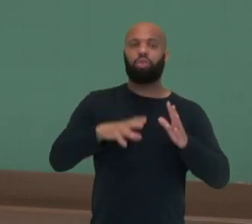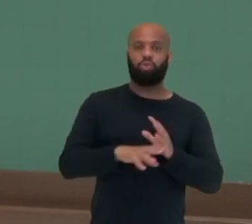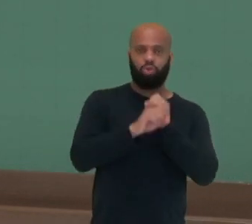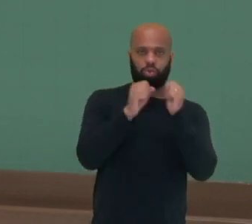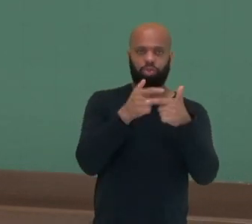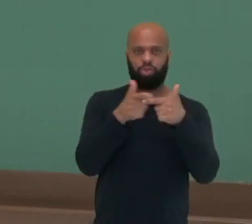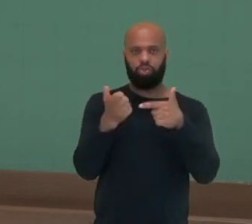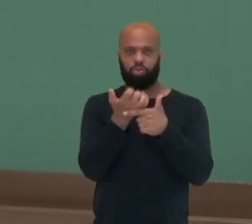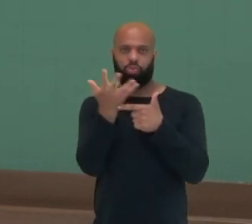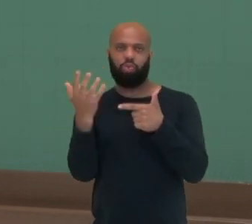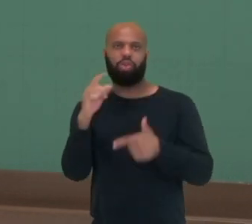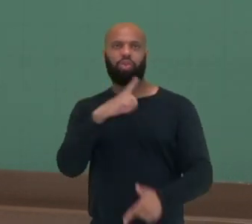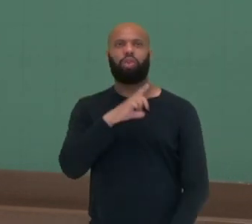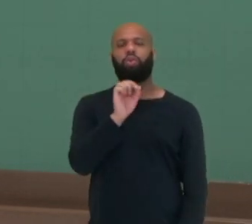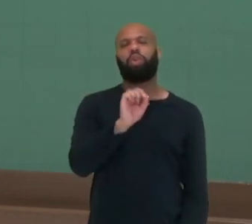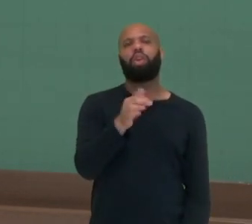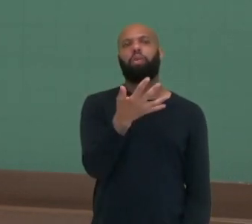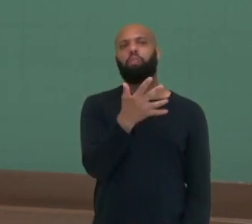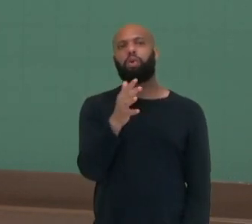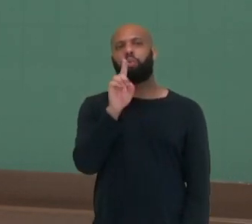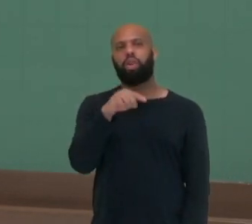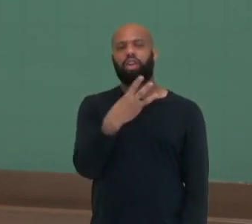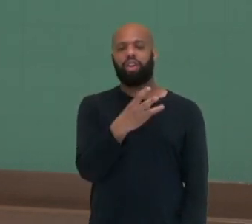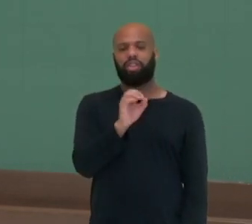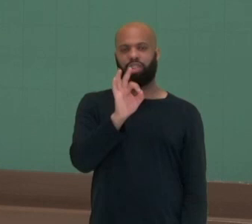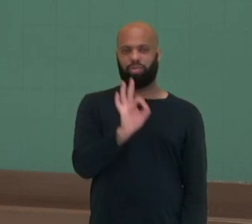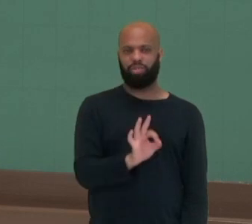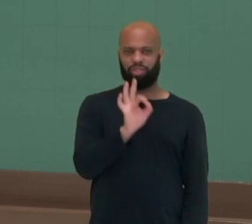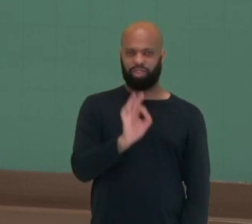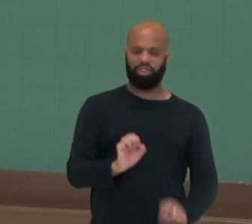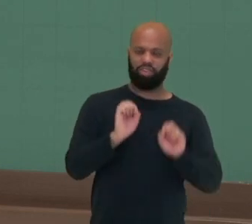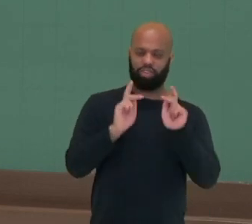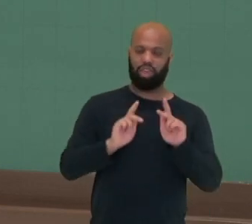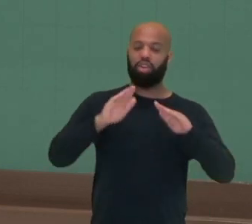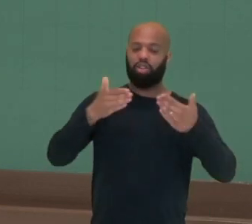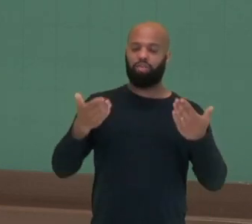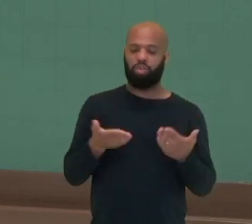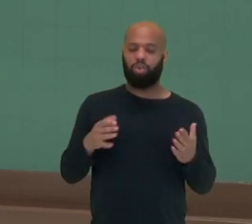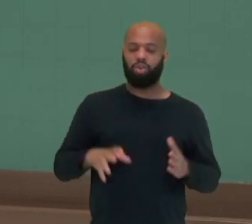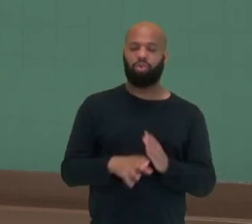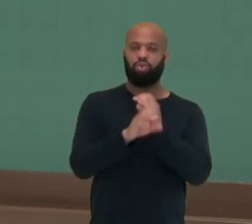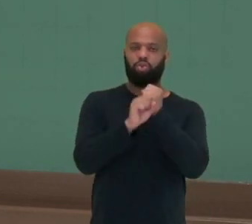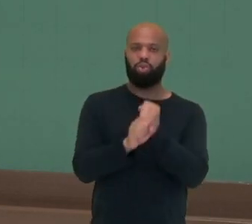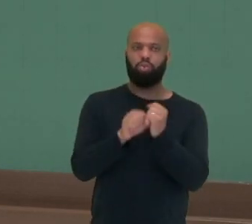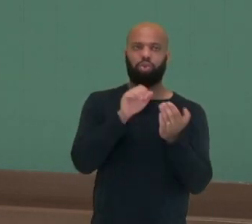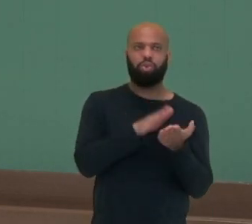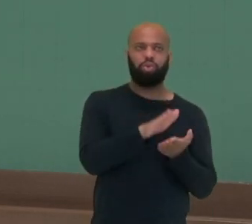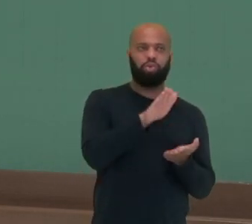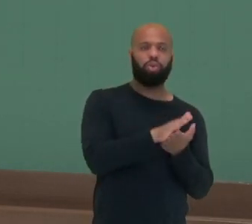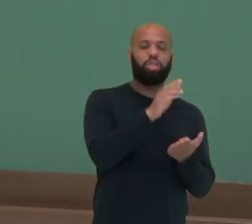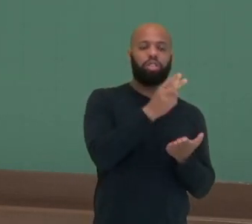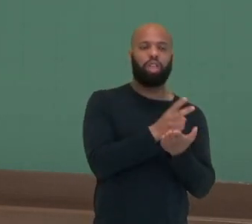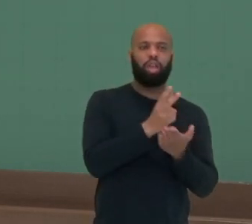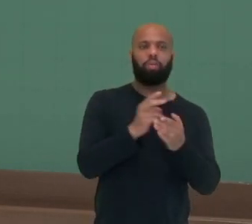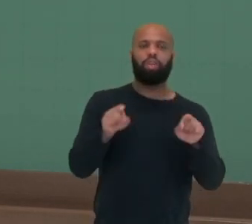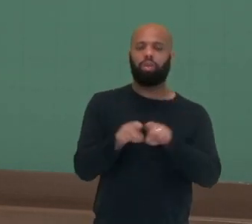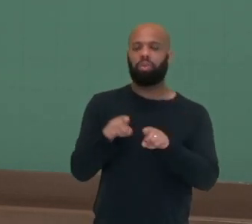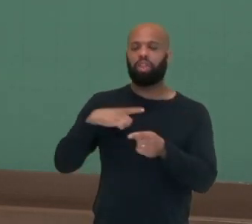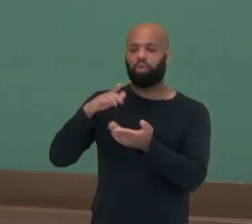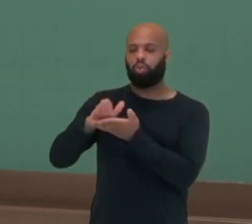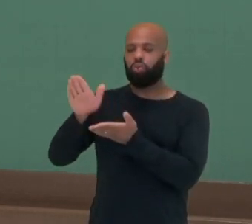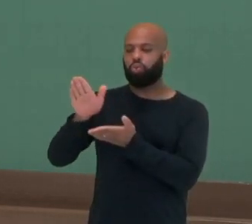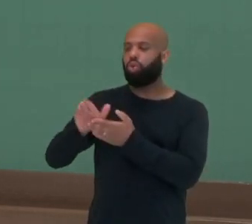gente normalmente fala aí, é em torno de 30%. Então, somados os custos fixos, os custos variáveis, mais o